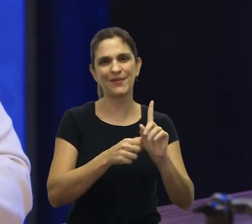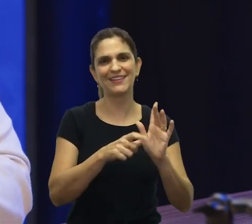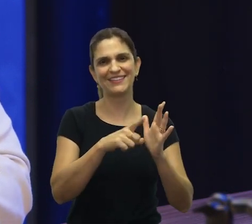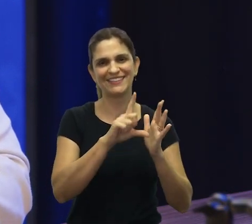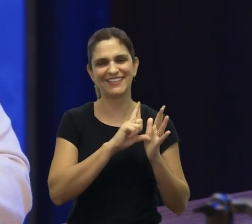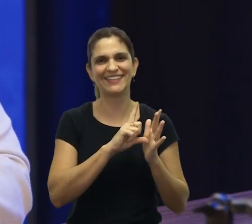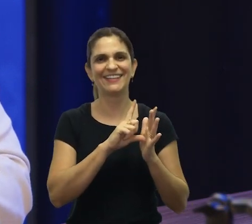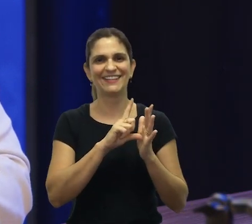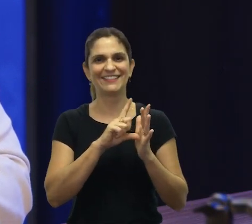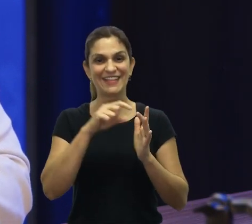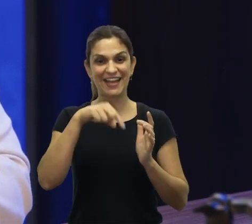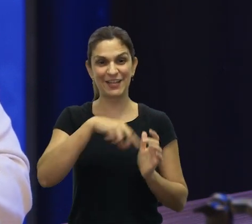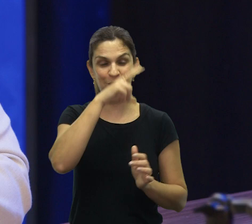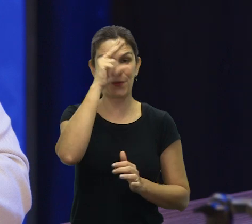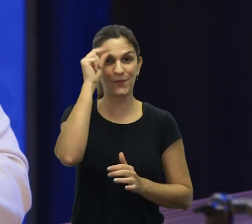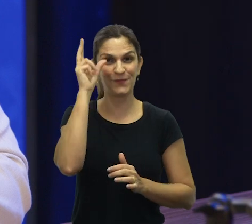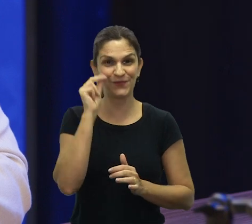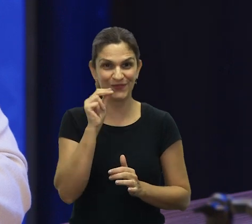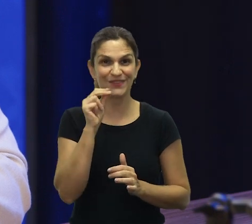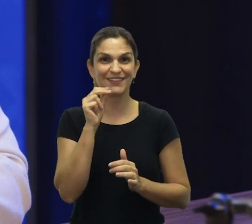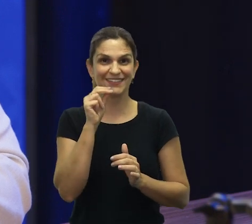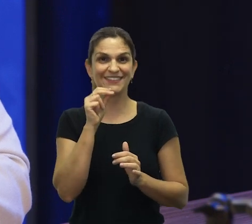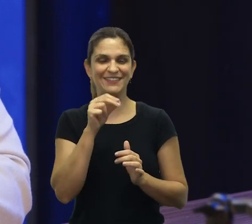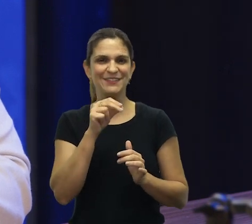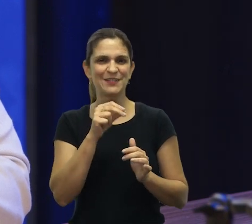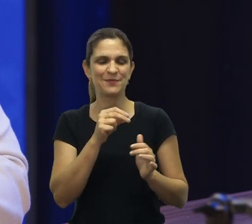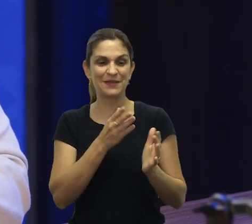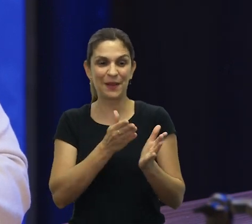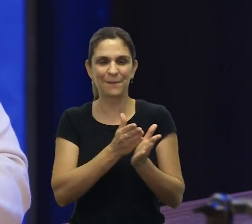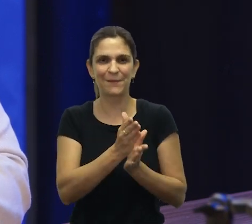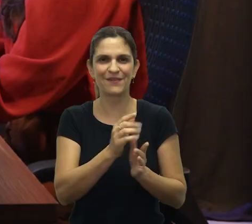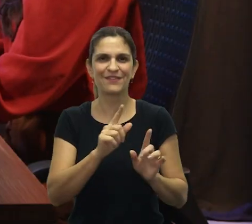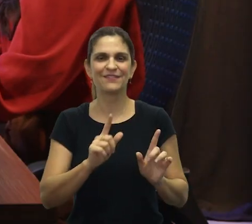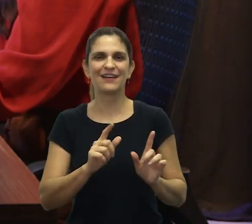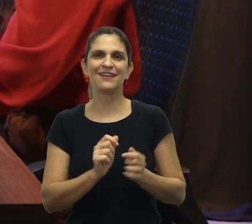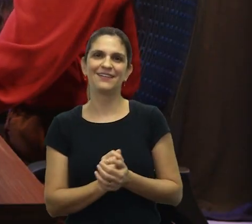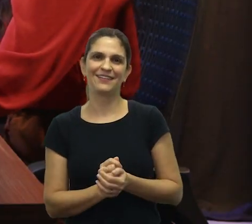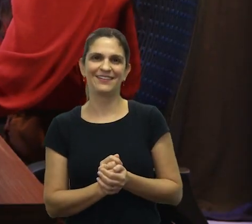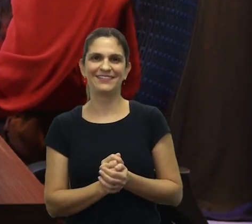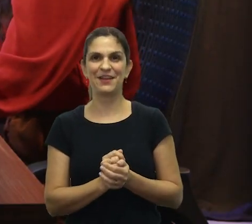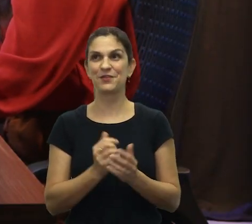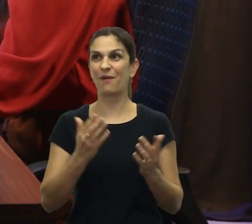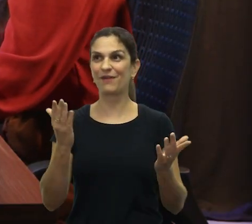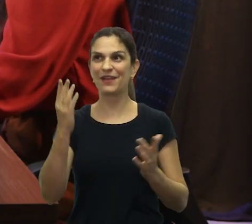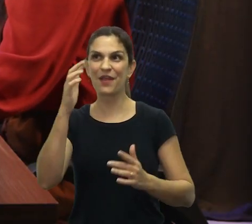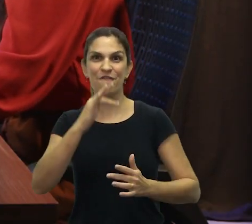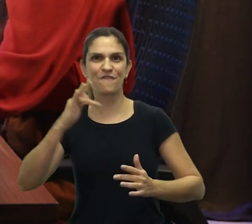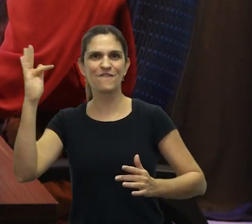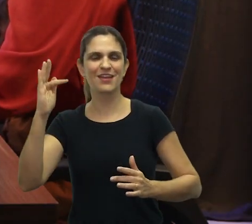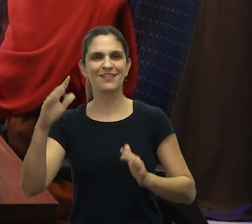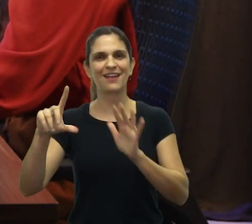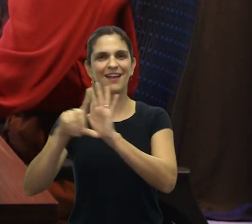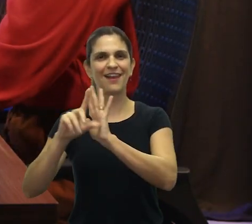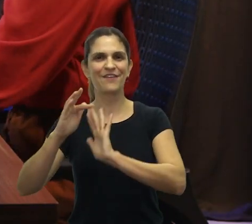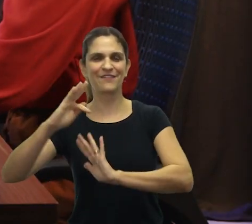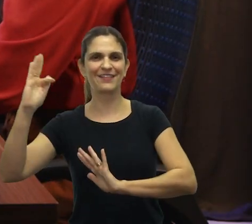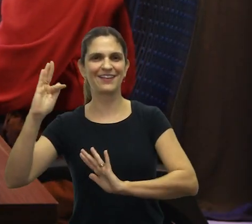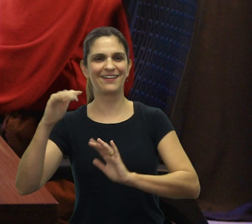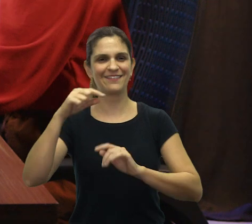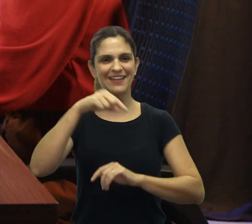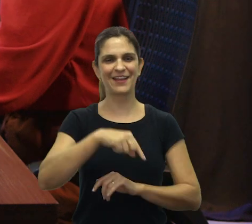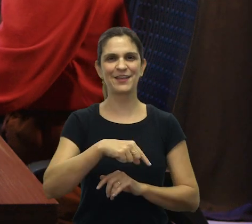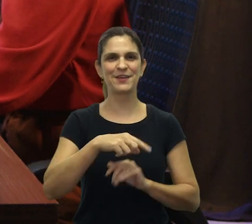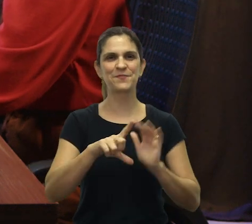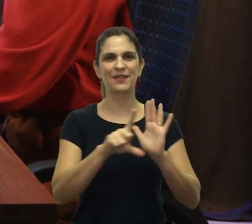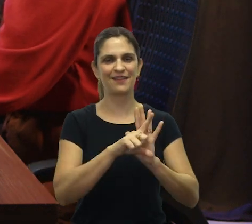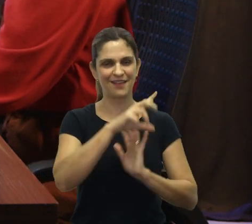aqui na Câmara de Vereadores. Parece até que ele repetiu a nossa lei aqui para o país. E isso nos encheu de orgulho, sabe? Né?